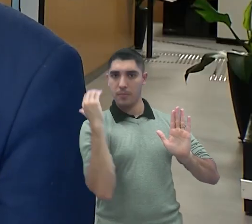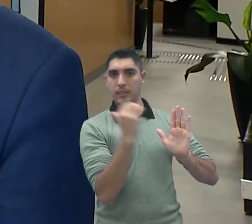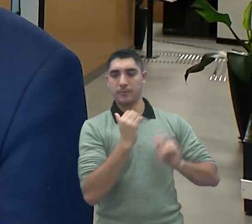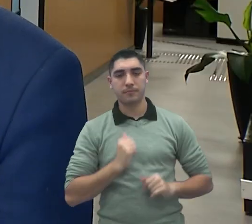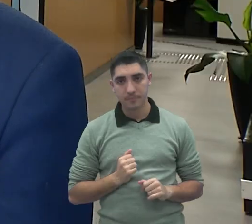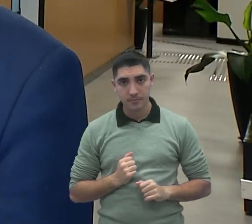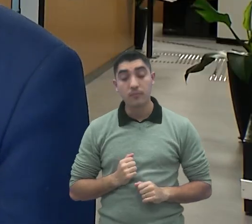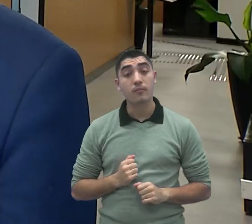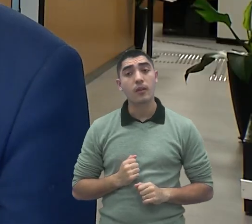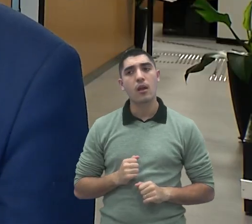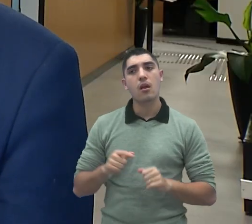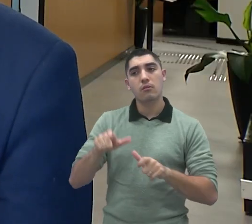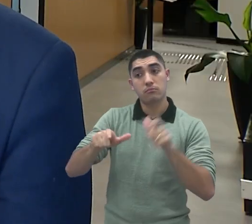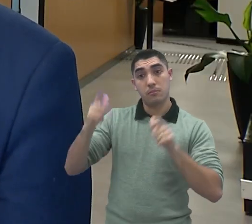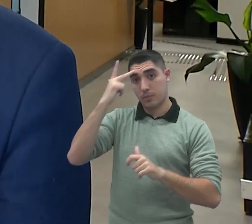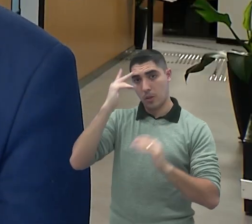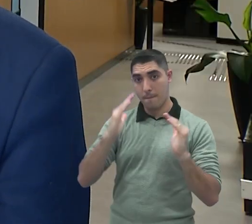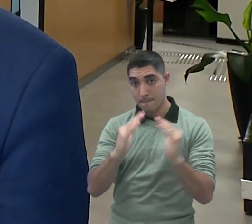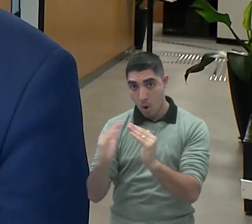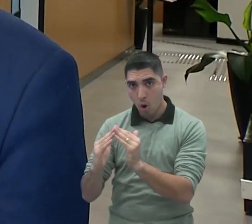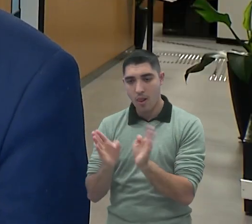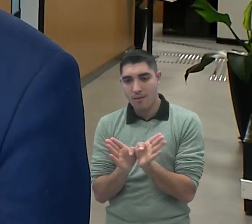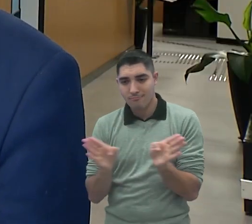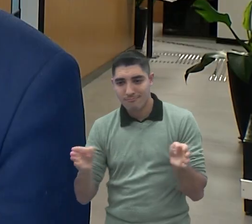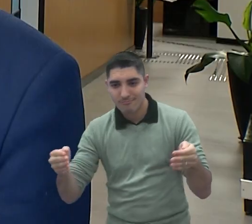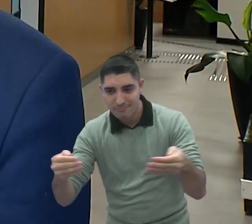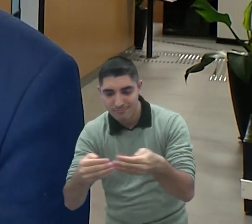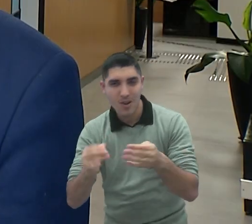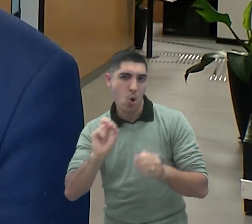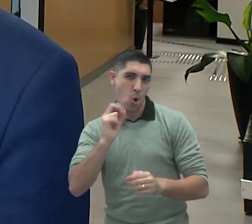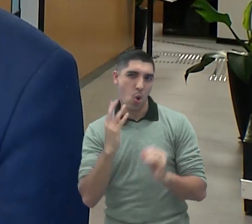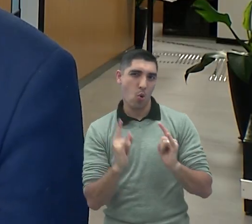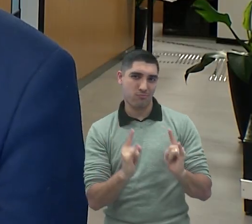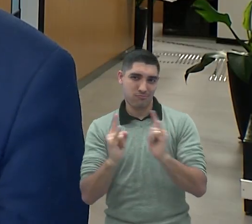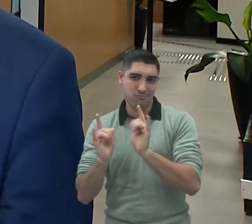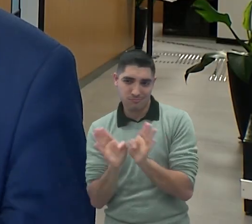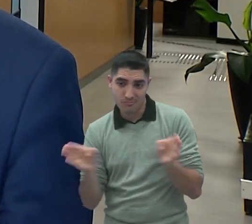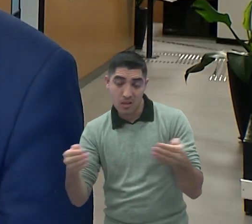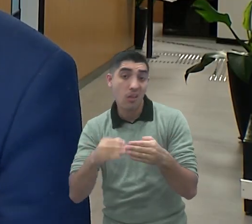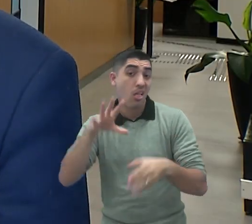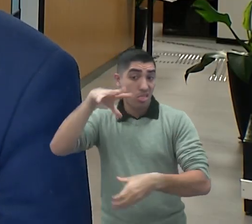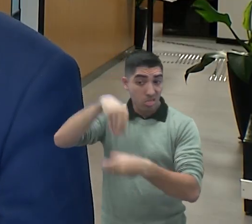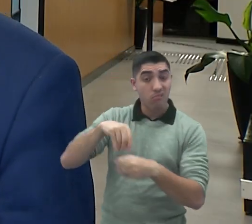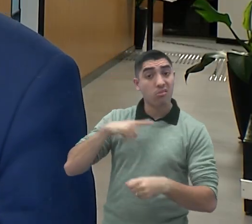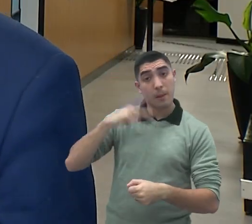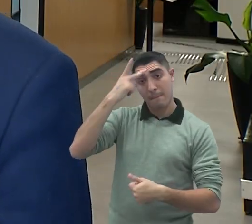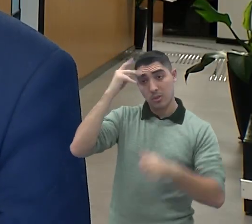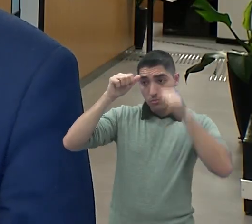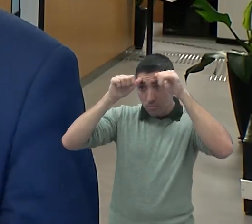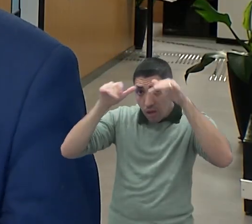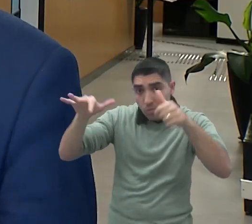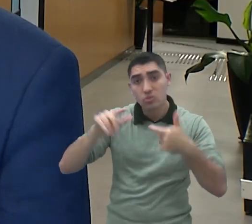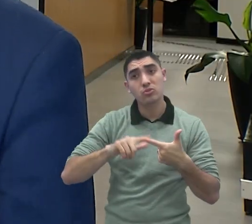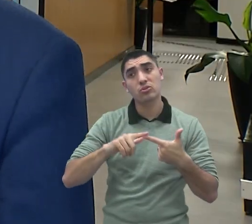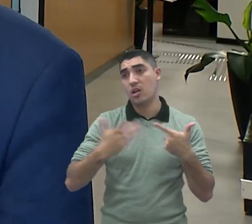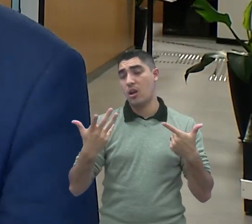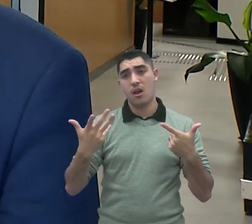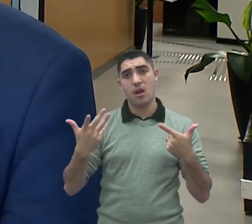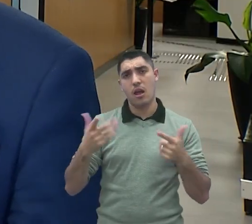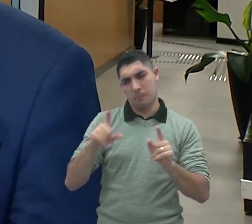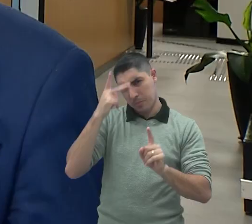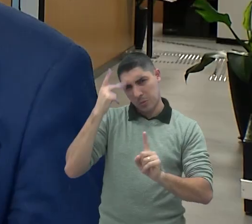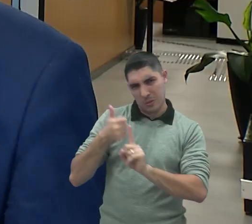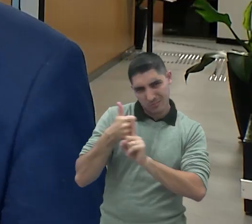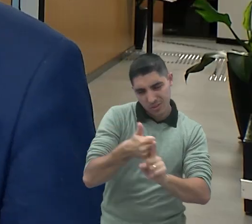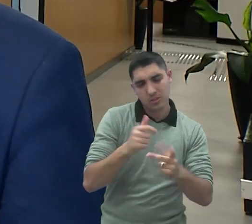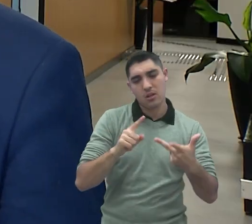é importante, os moradores dos condomínios precisam ter consciência, porque temos nos condomínios pessoas atípicas, idosos, crianças,